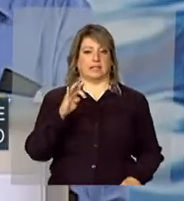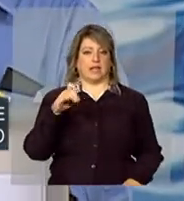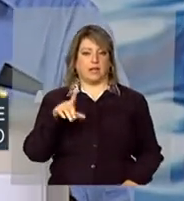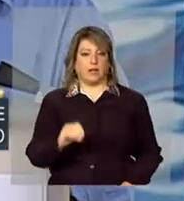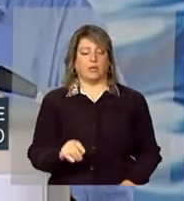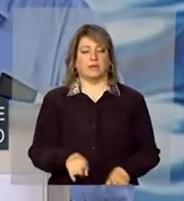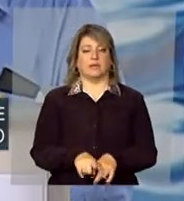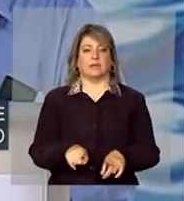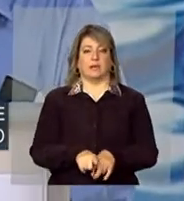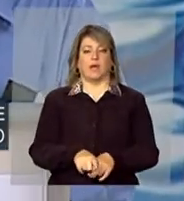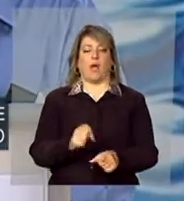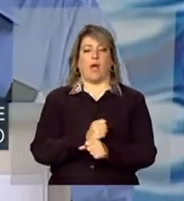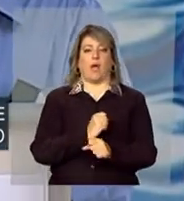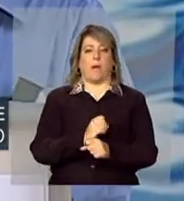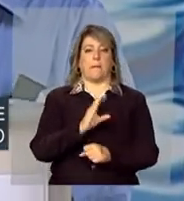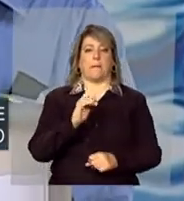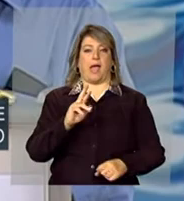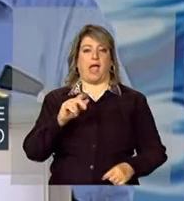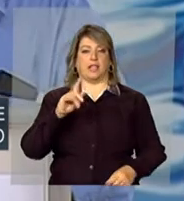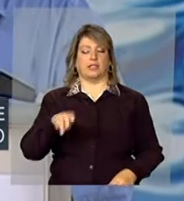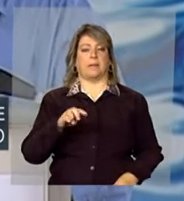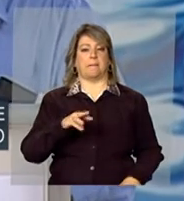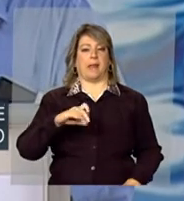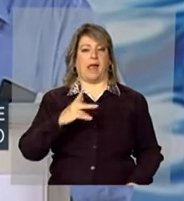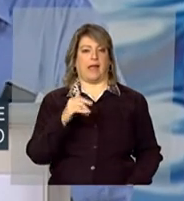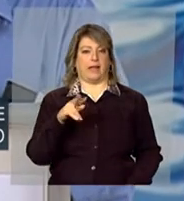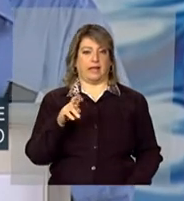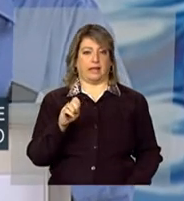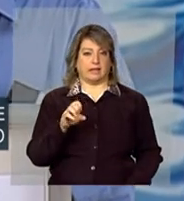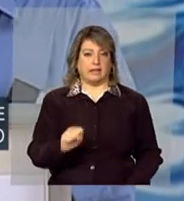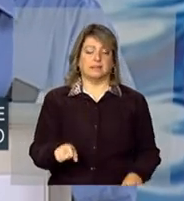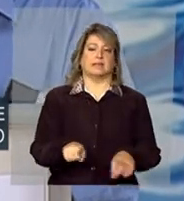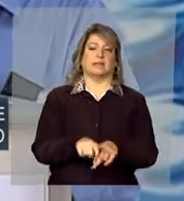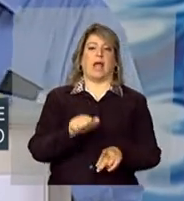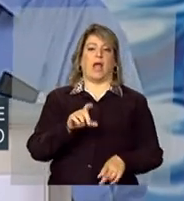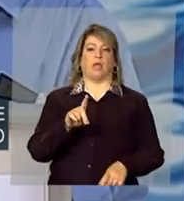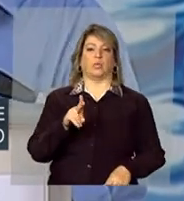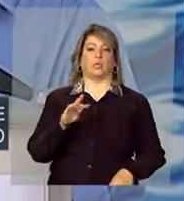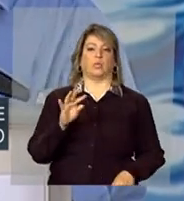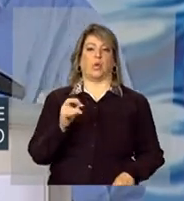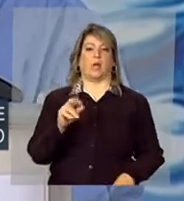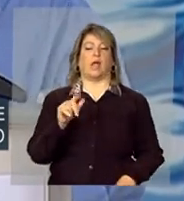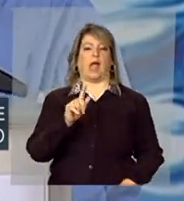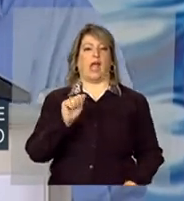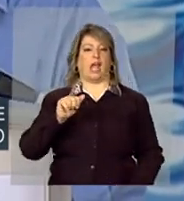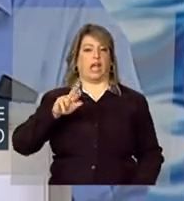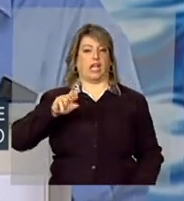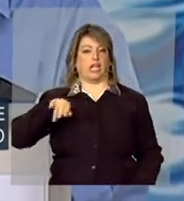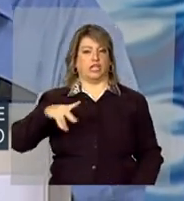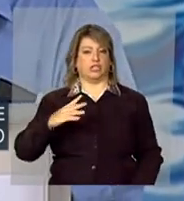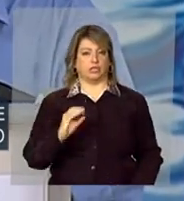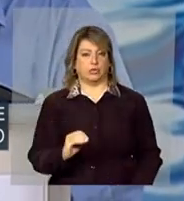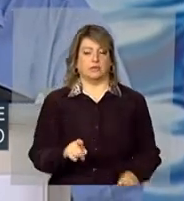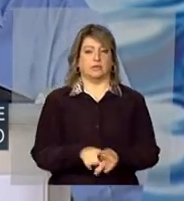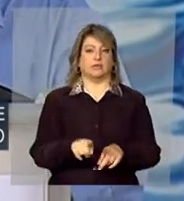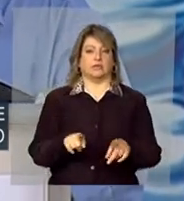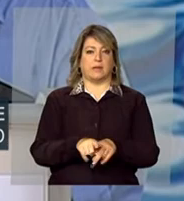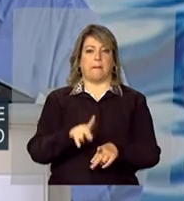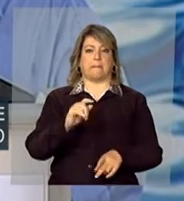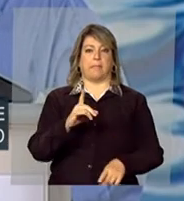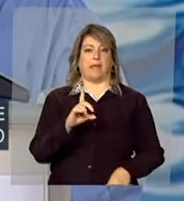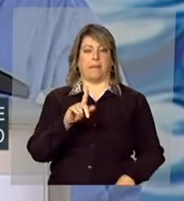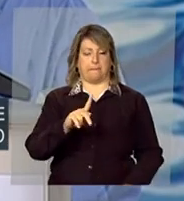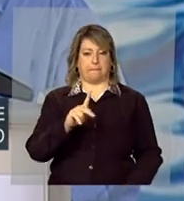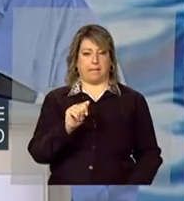obras como a barragem de Milagres, a adutora do Garrincho, a adutora de Padre Lira, que vamos dar hoje aqui